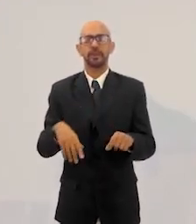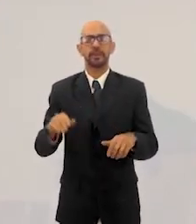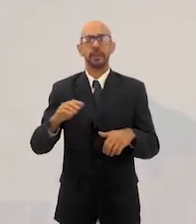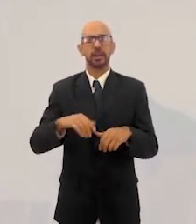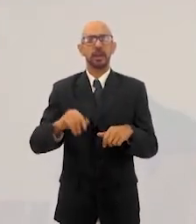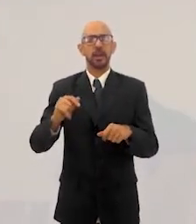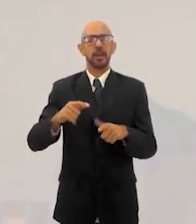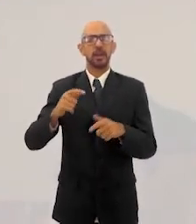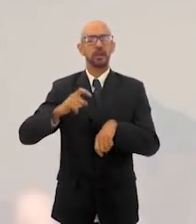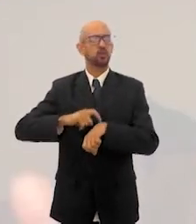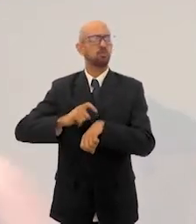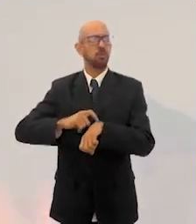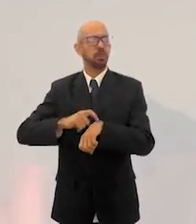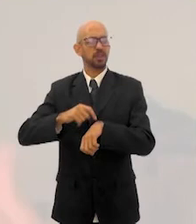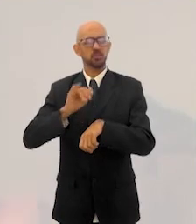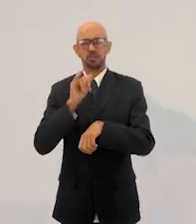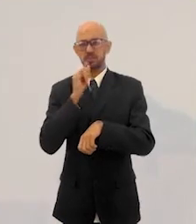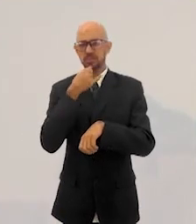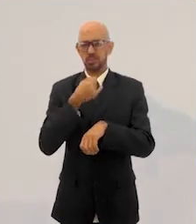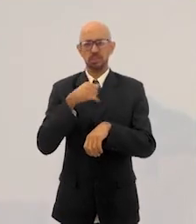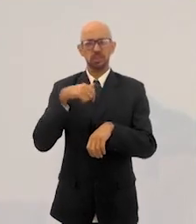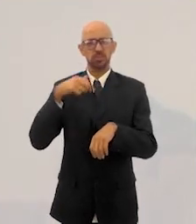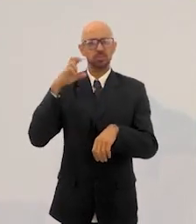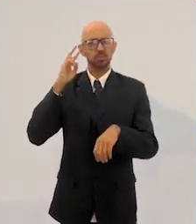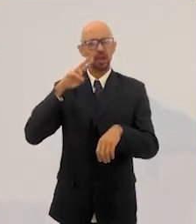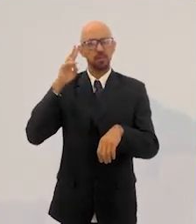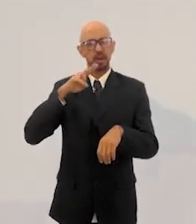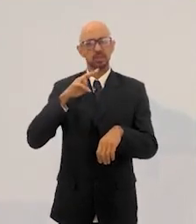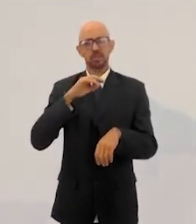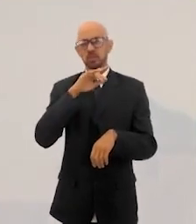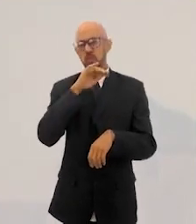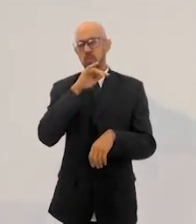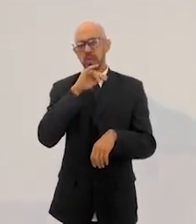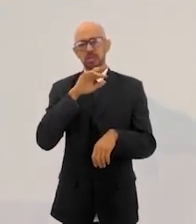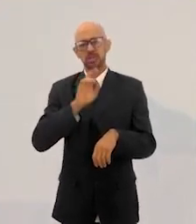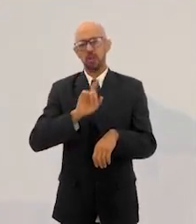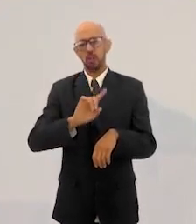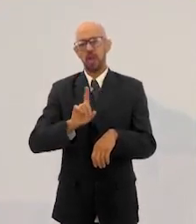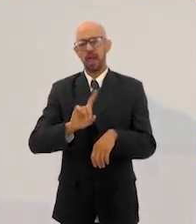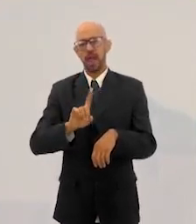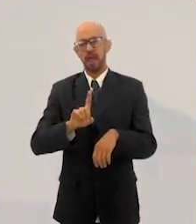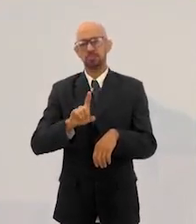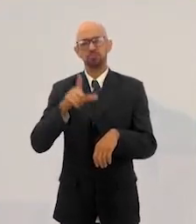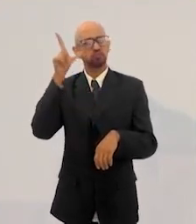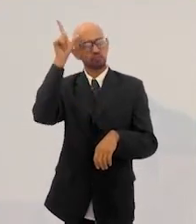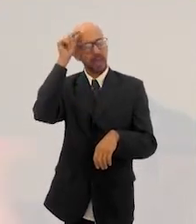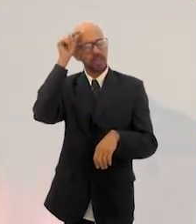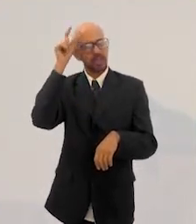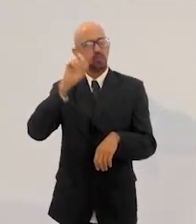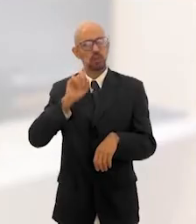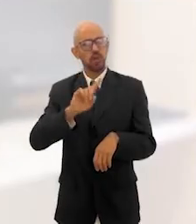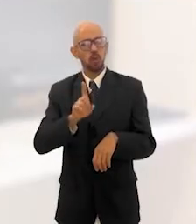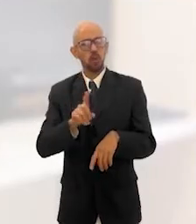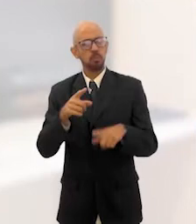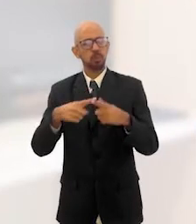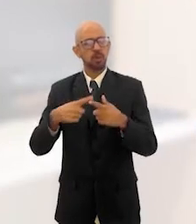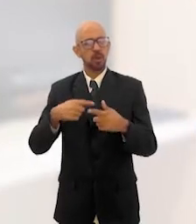os momentos tristes ou as más recordações, porque talvez hoje seja